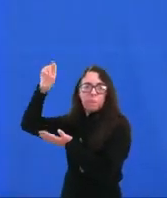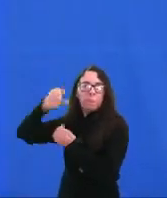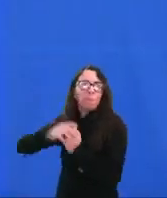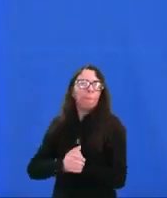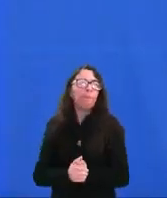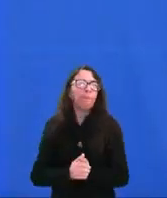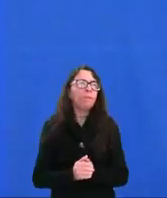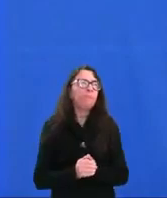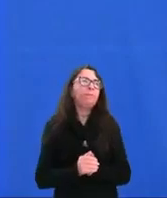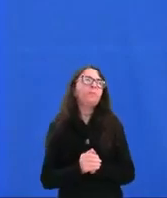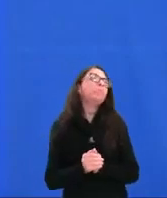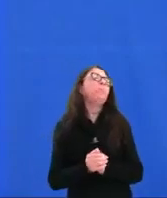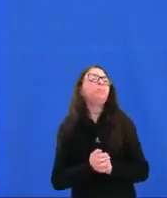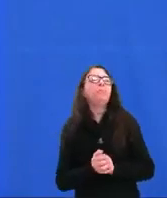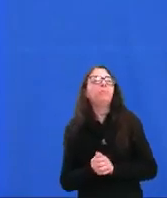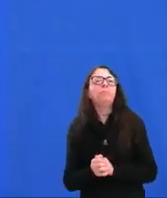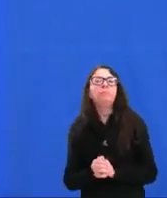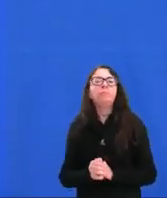metas.